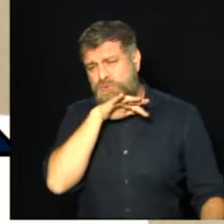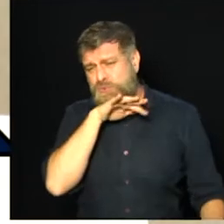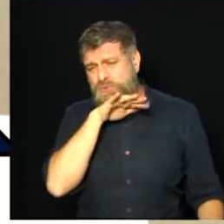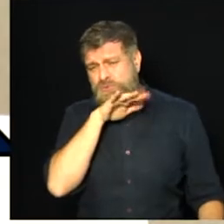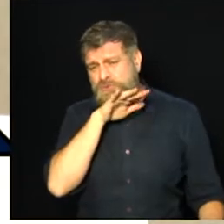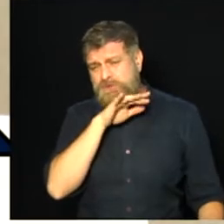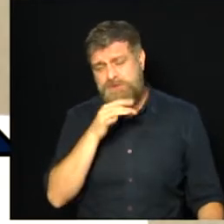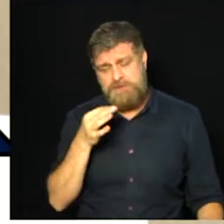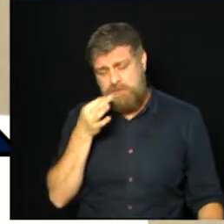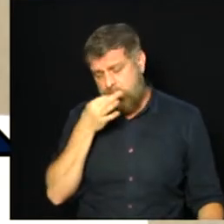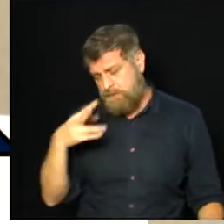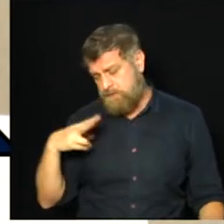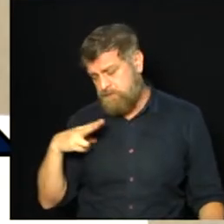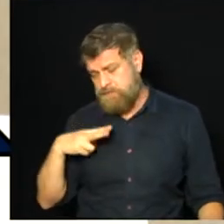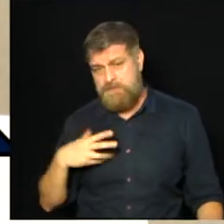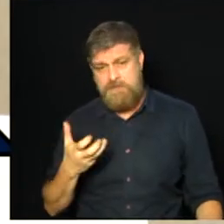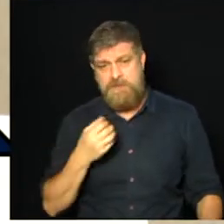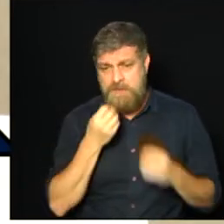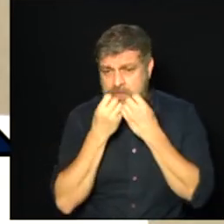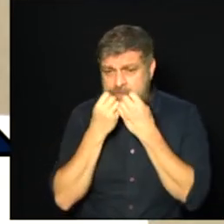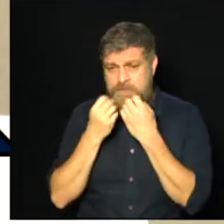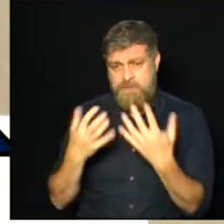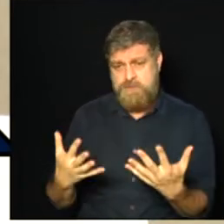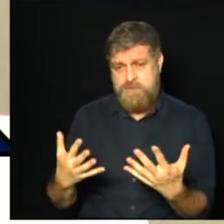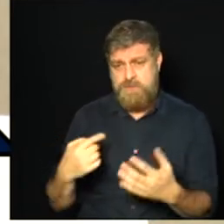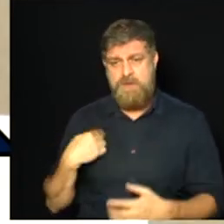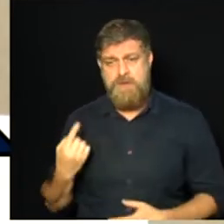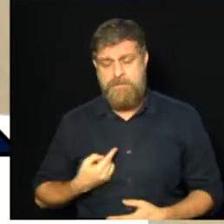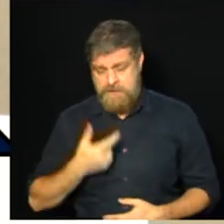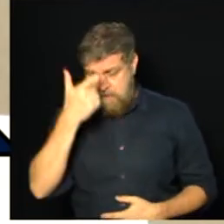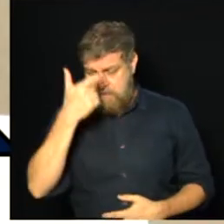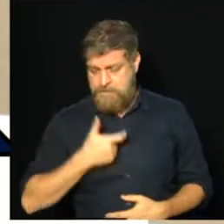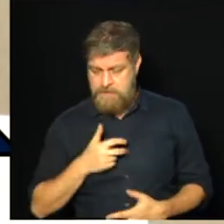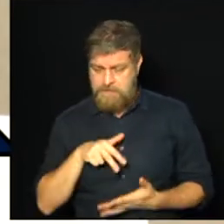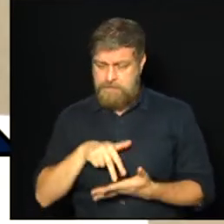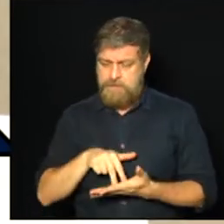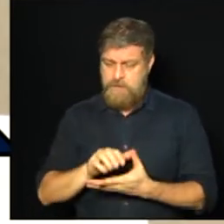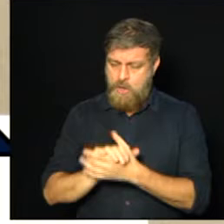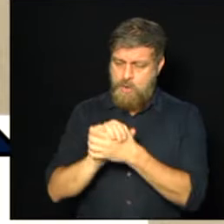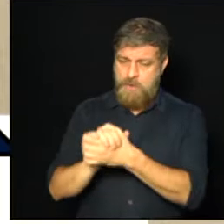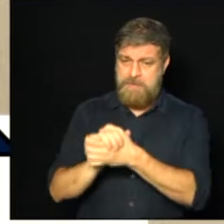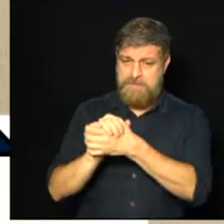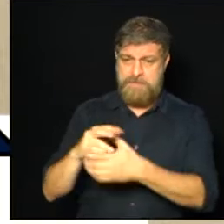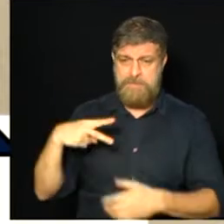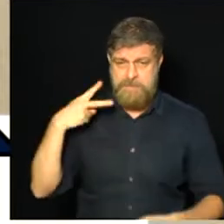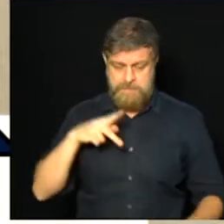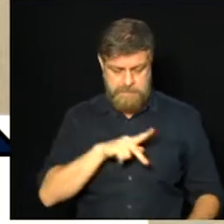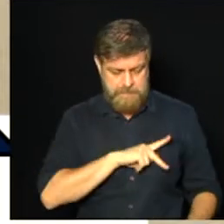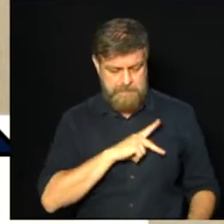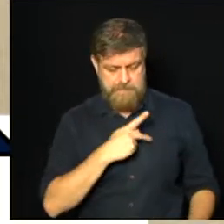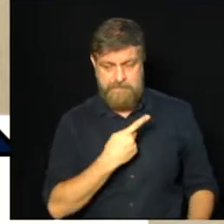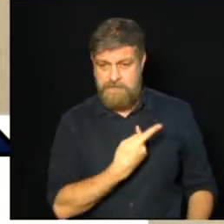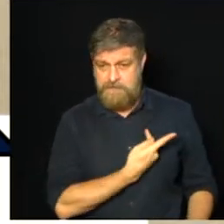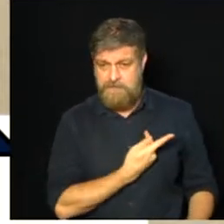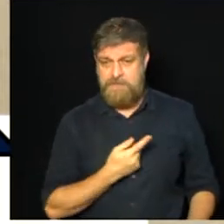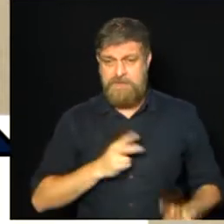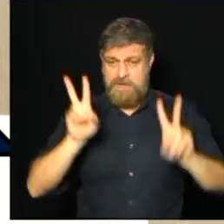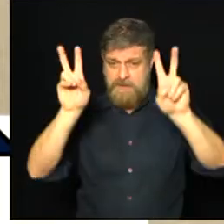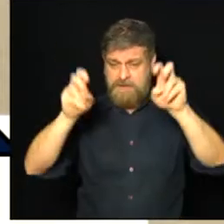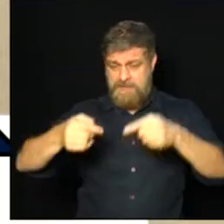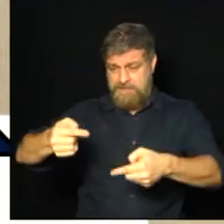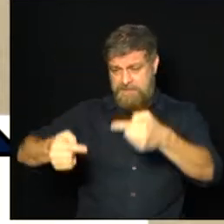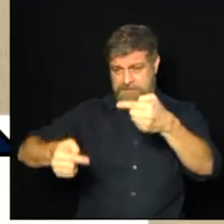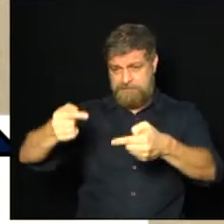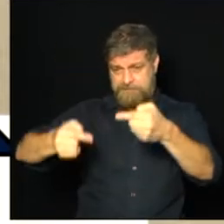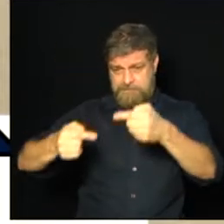mesmo. Mas, enfim, quero deixar registrado aqui o nosso posicionamento, parabenizar o vereador Paulo Haddad por ter puxado esse debate para